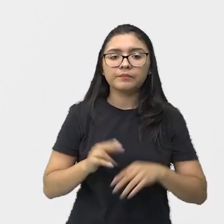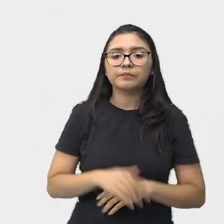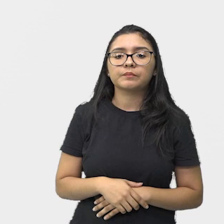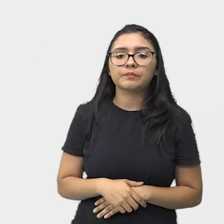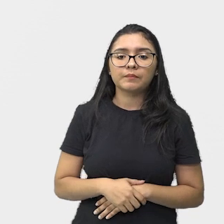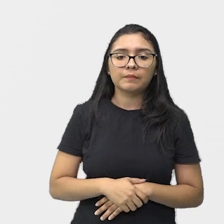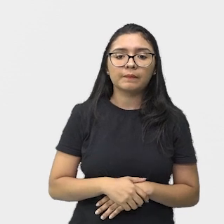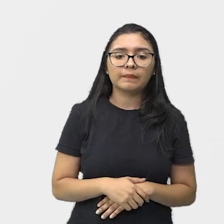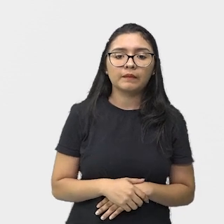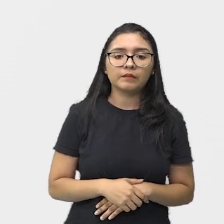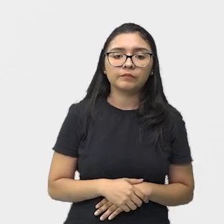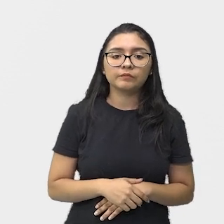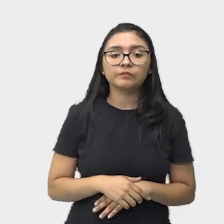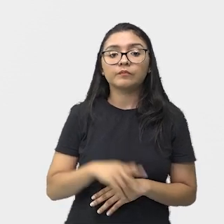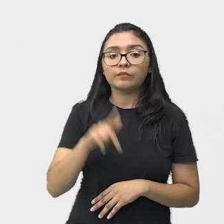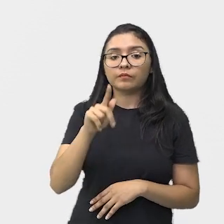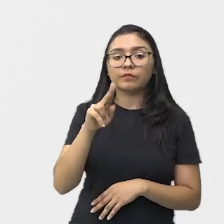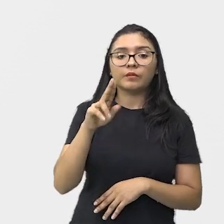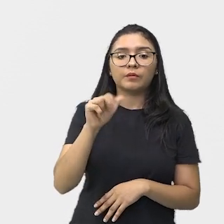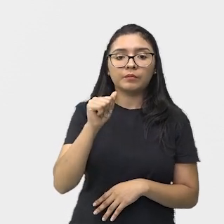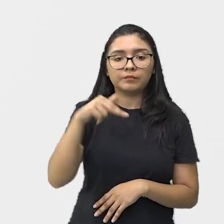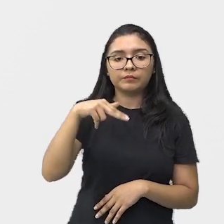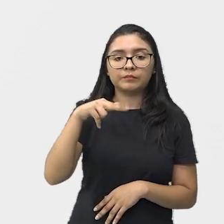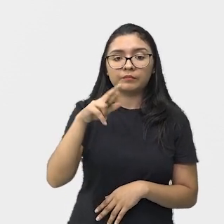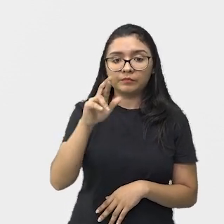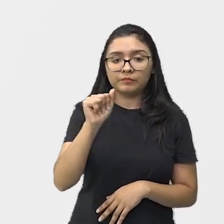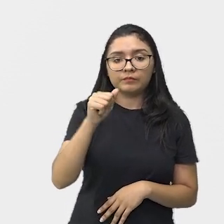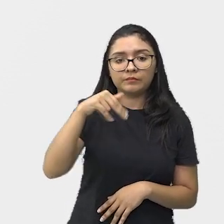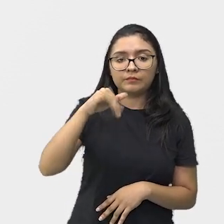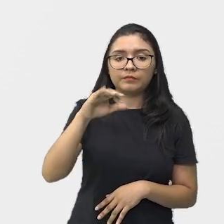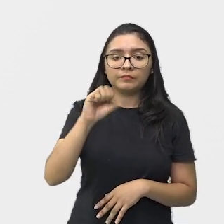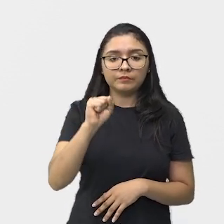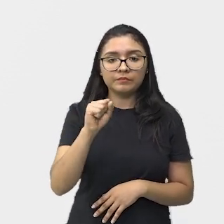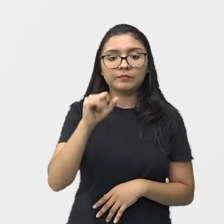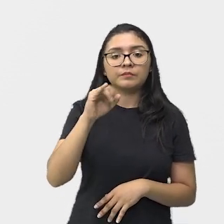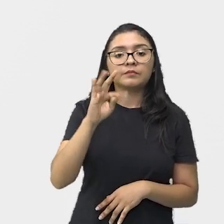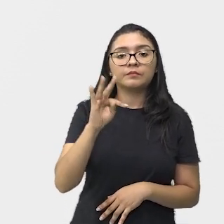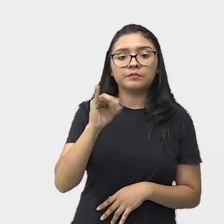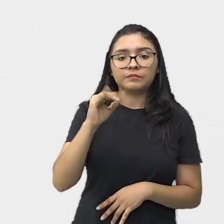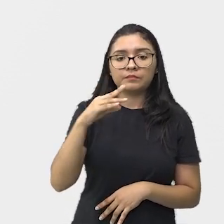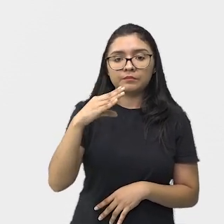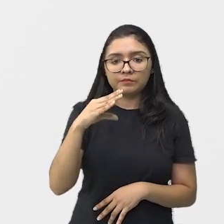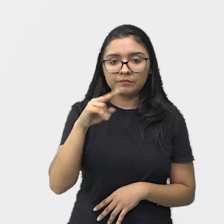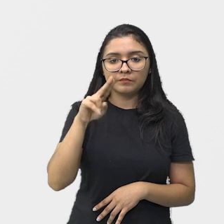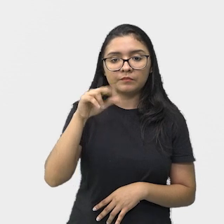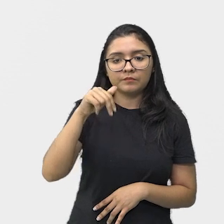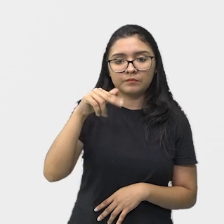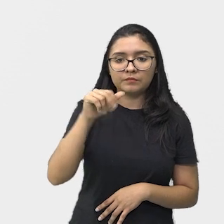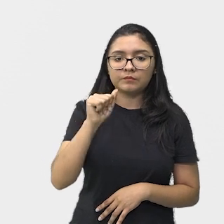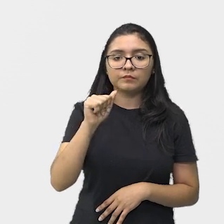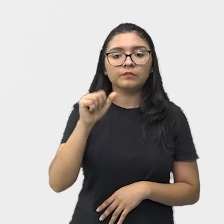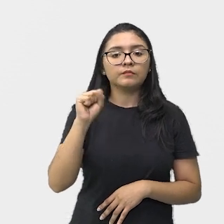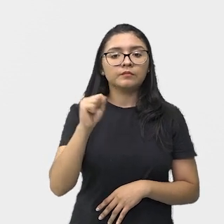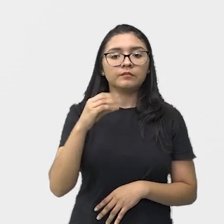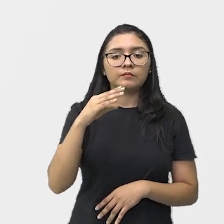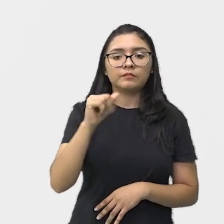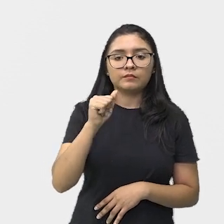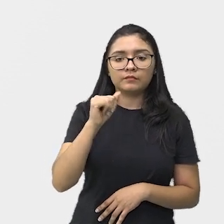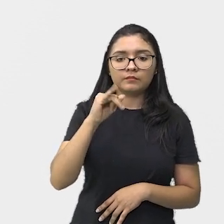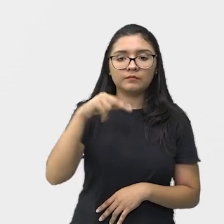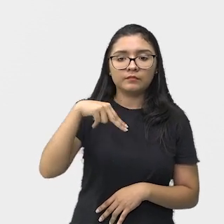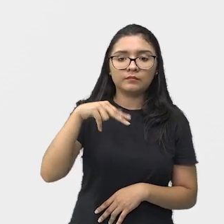ticunas, caianguegues, macuxis, terenas, guajajaras, yanomamis,